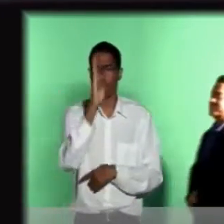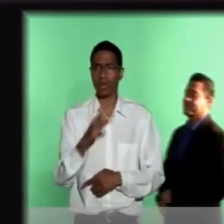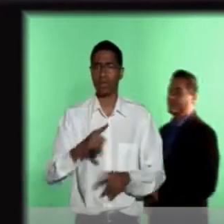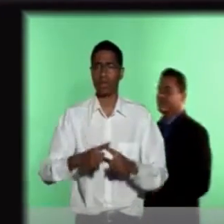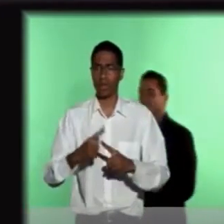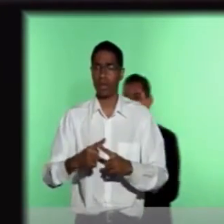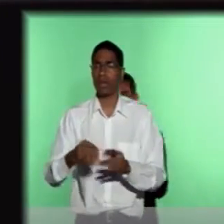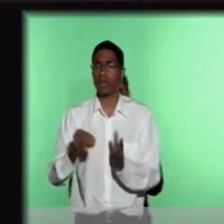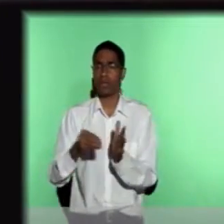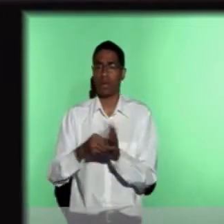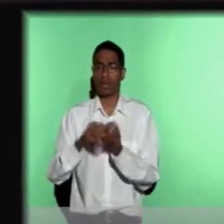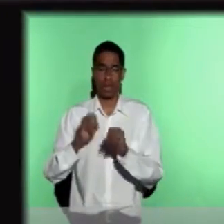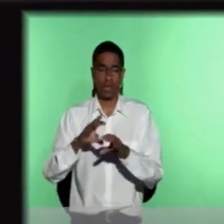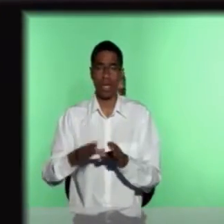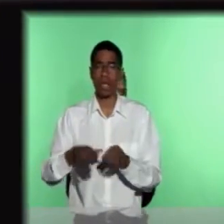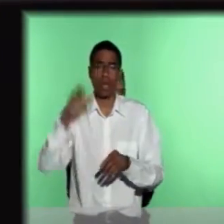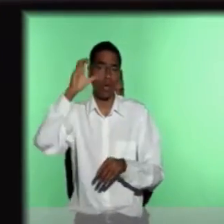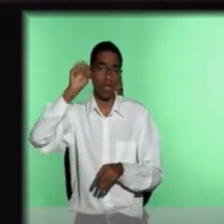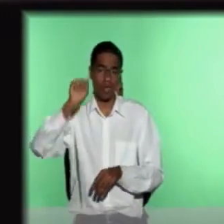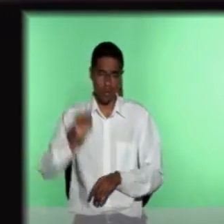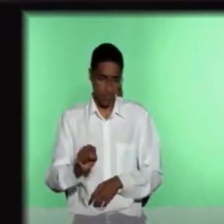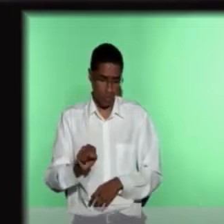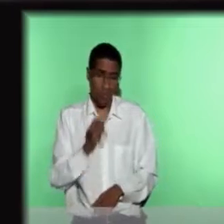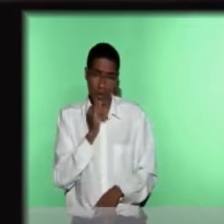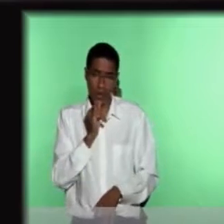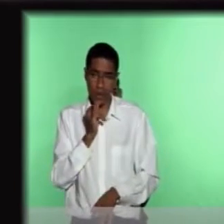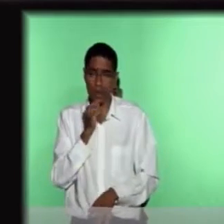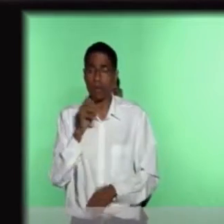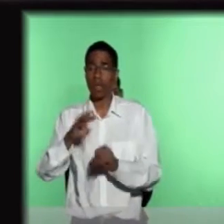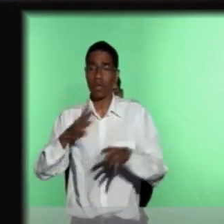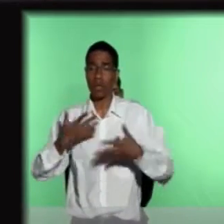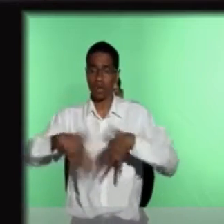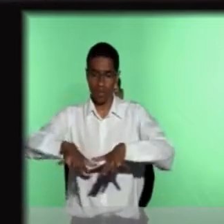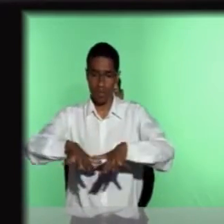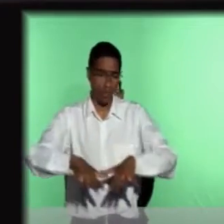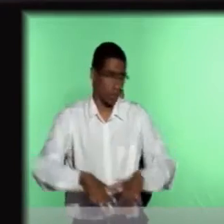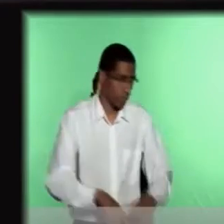ensinar a Coreia do Sul, por exemplo, em relação a uma educação inclusiva.